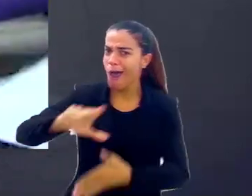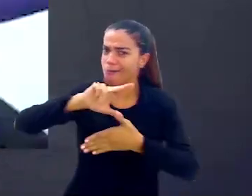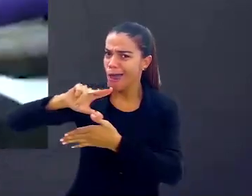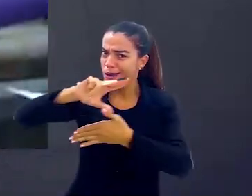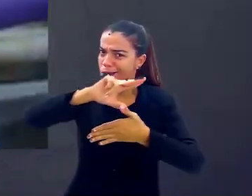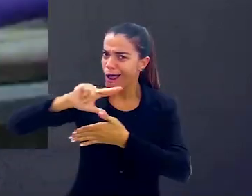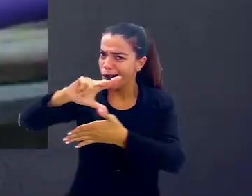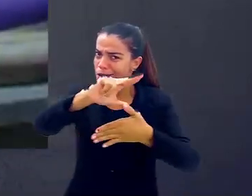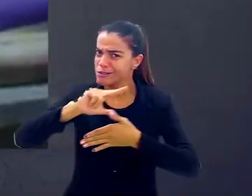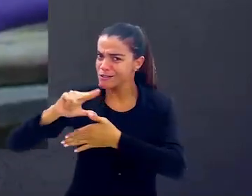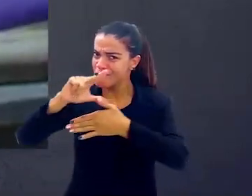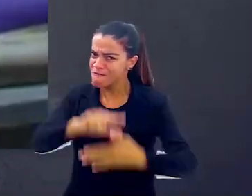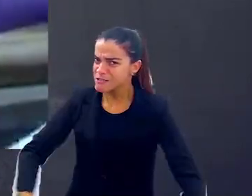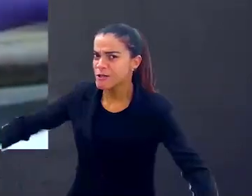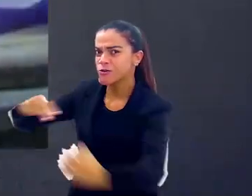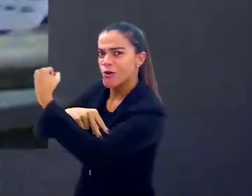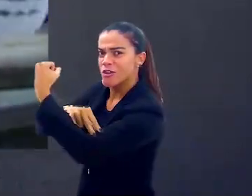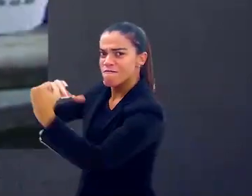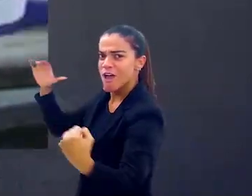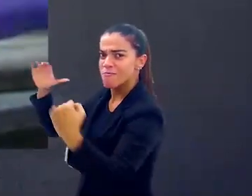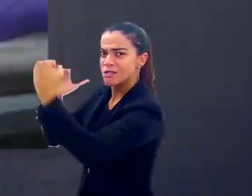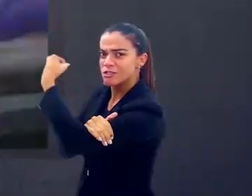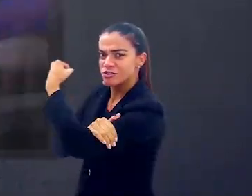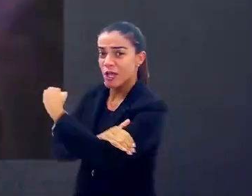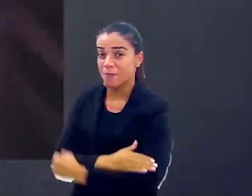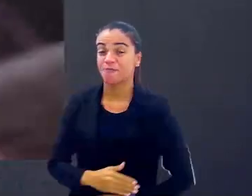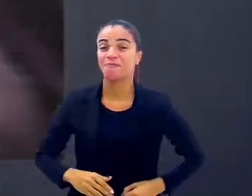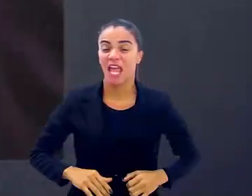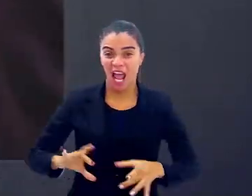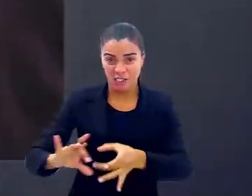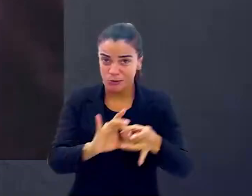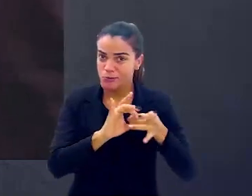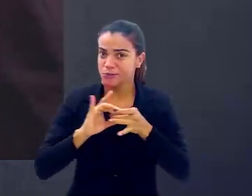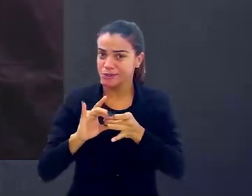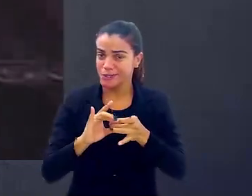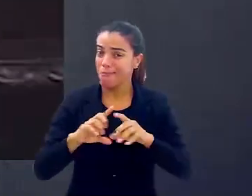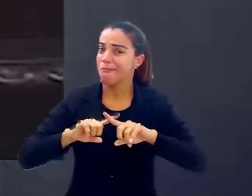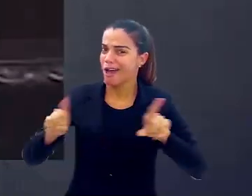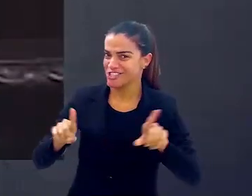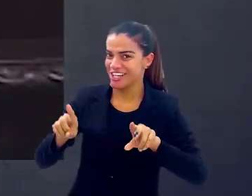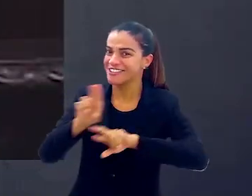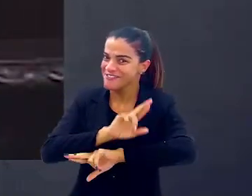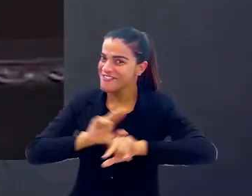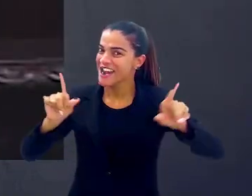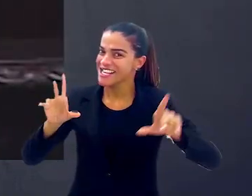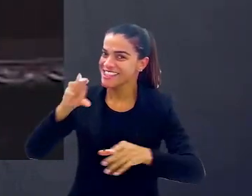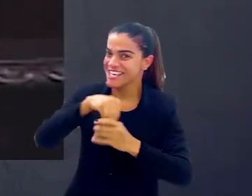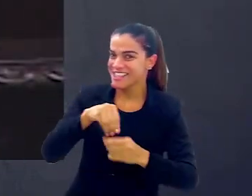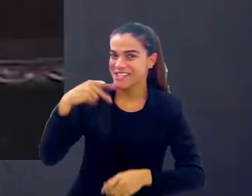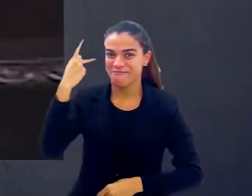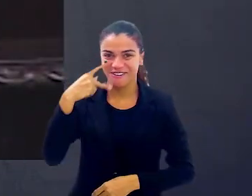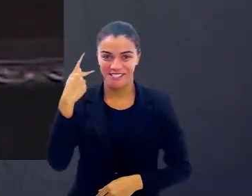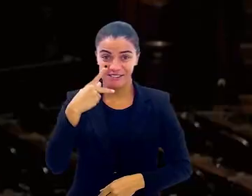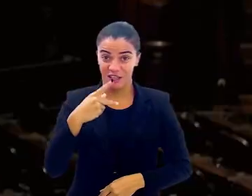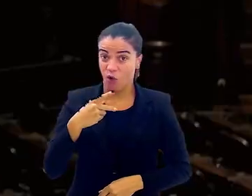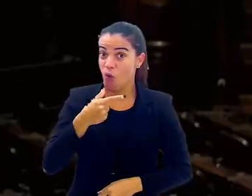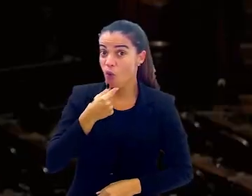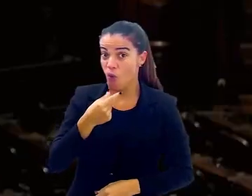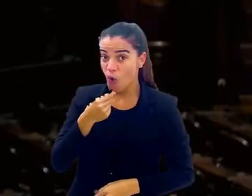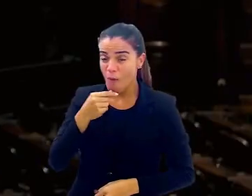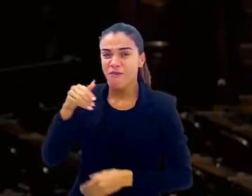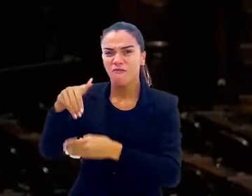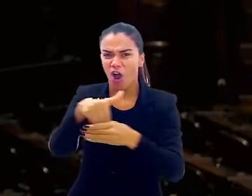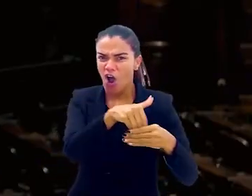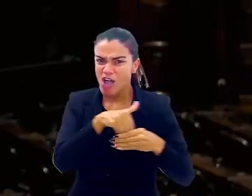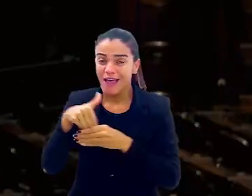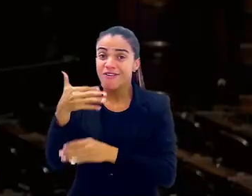cuida, seu machista, América Latina vai ser toda Elas não são feminista. muitas, mas já fazem diferença na política. Depois